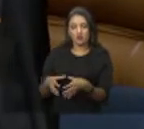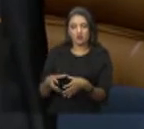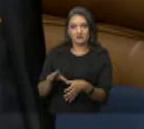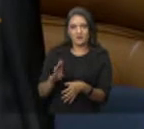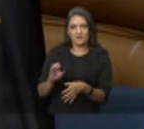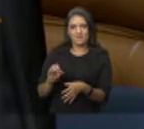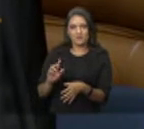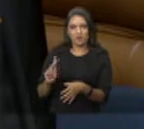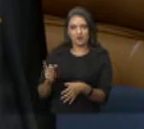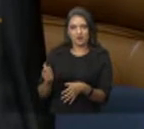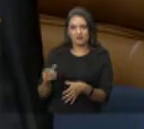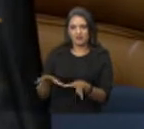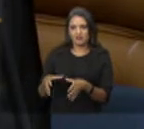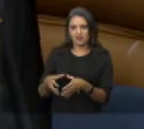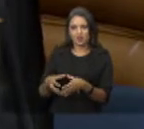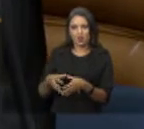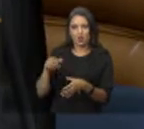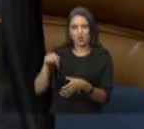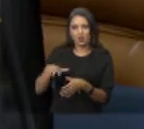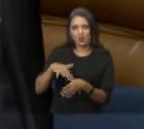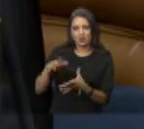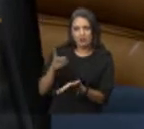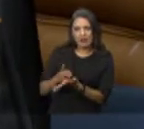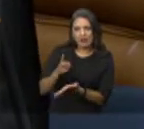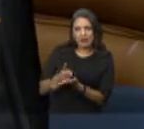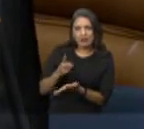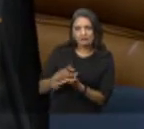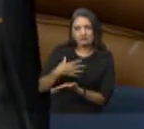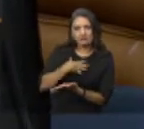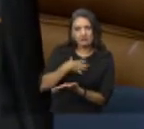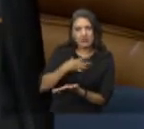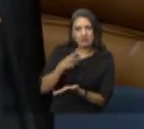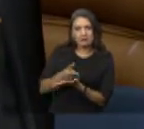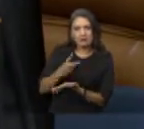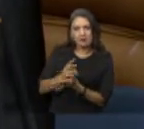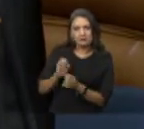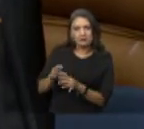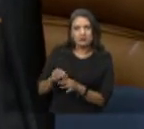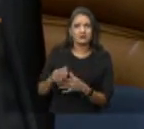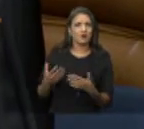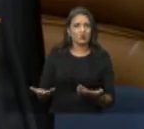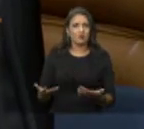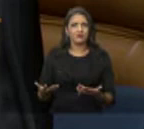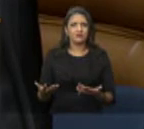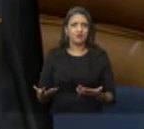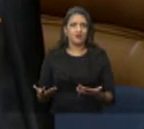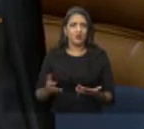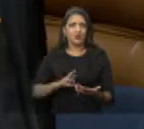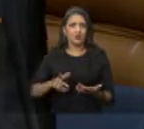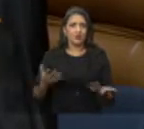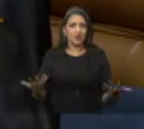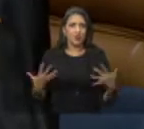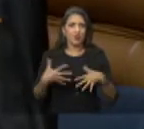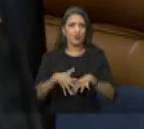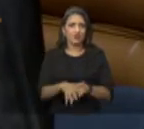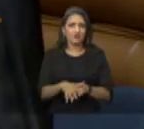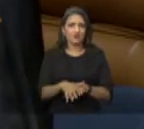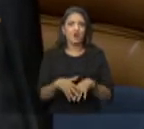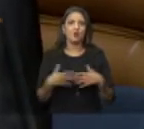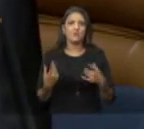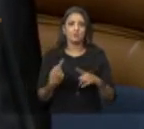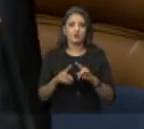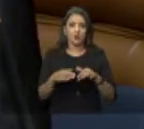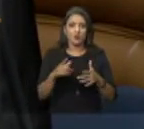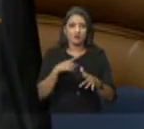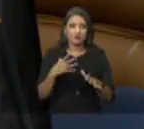a presidente porque entendo que se Deva promover uma educação inclusiva e essa educação compreende